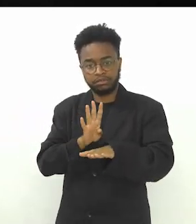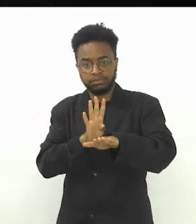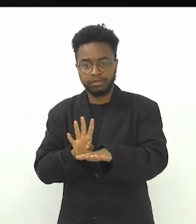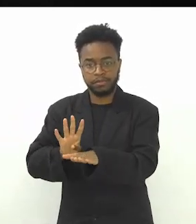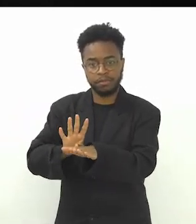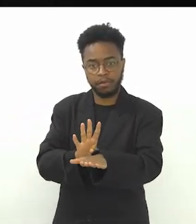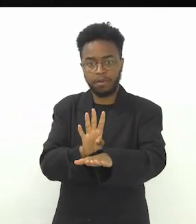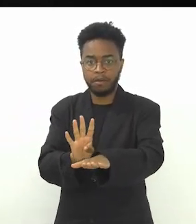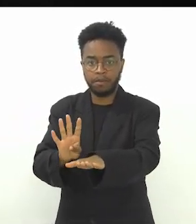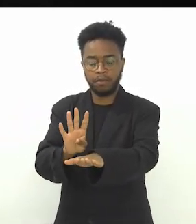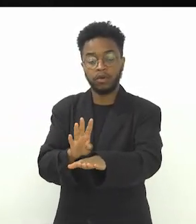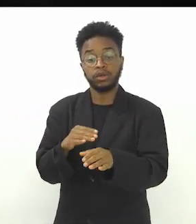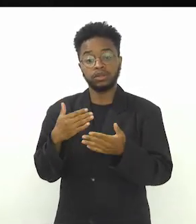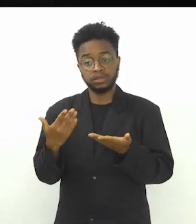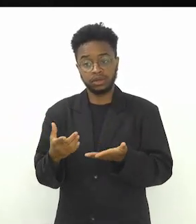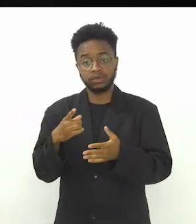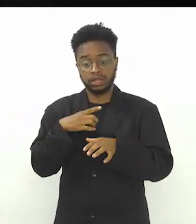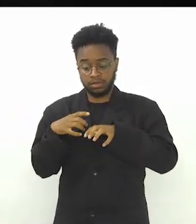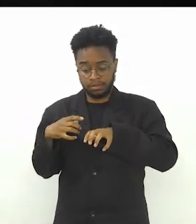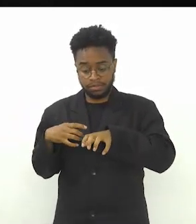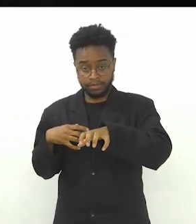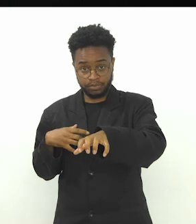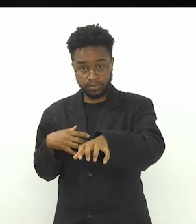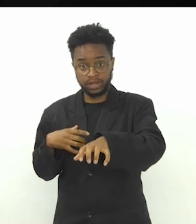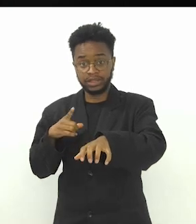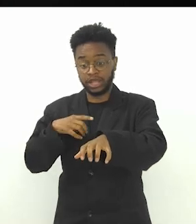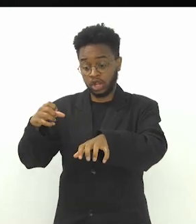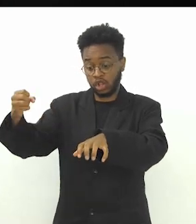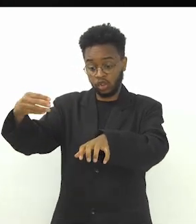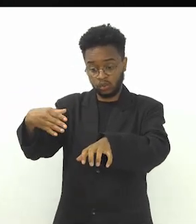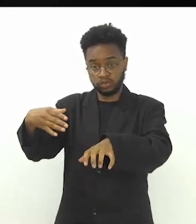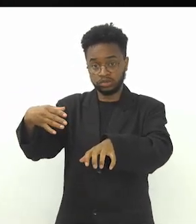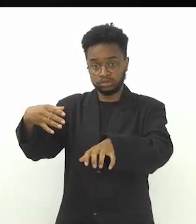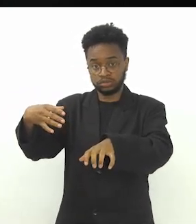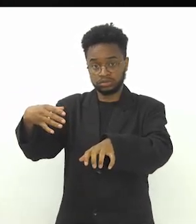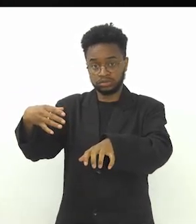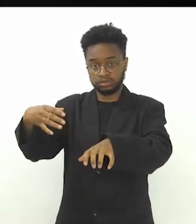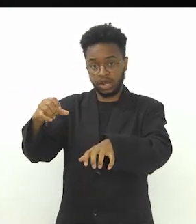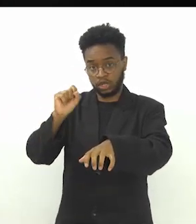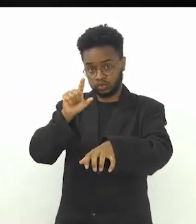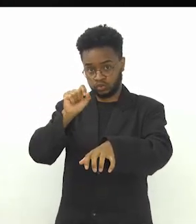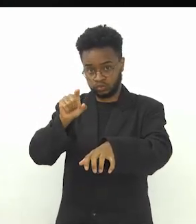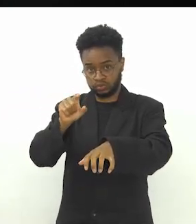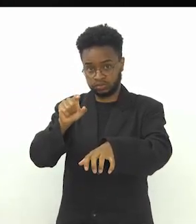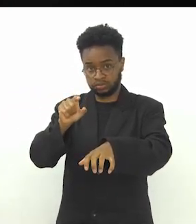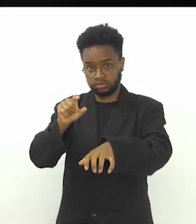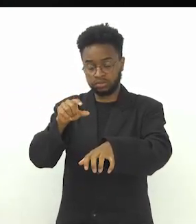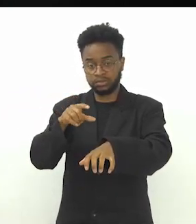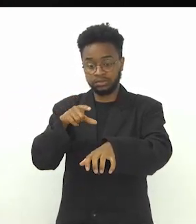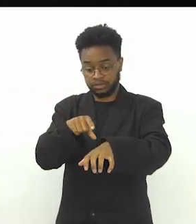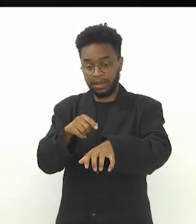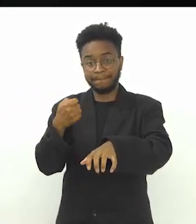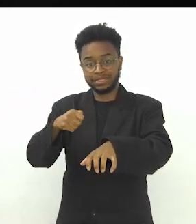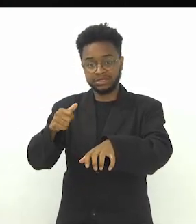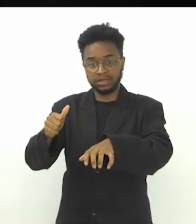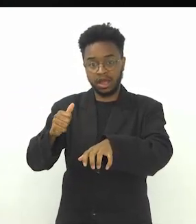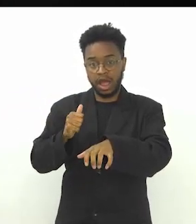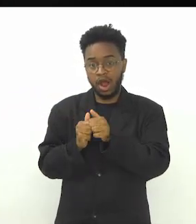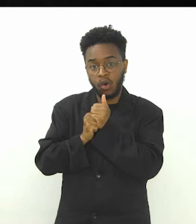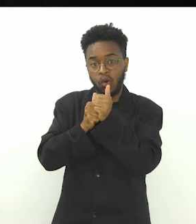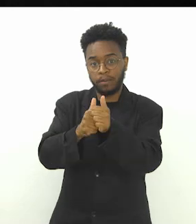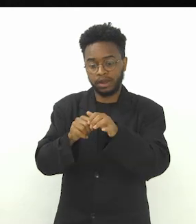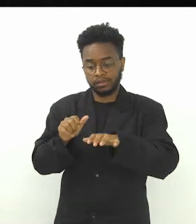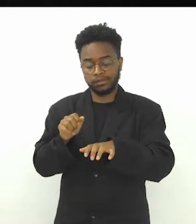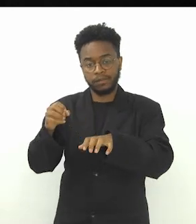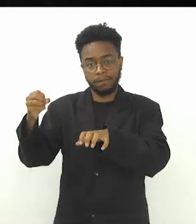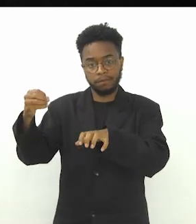né? Então, sim, a alegoria está aqui andando. Então, essa alegoria recebe uma luz azul. Essa luz azul tem que acompanhar a